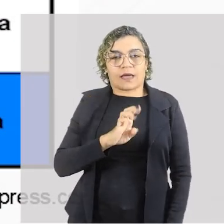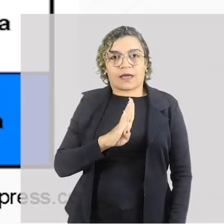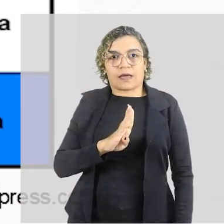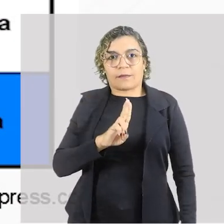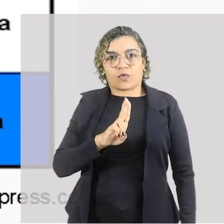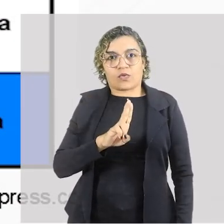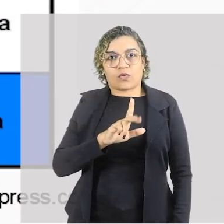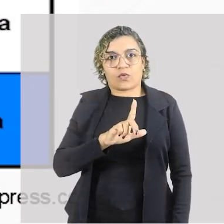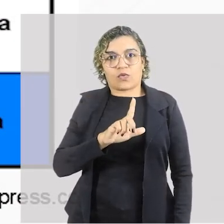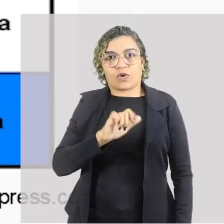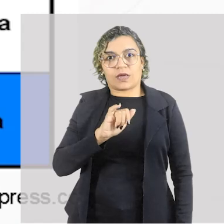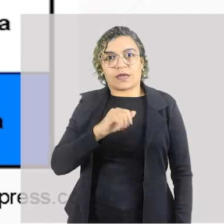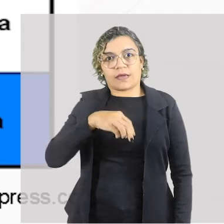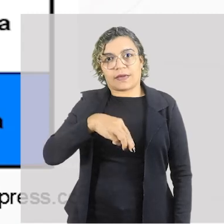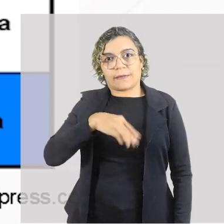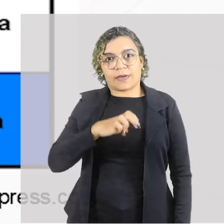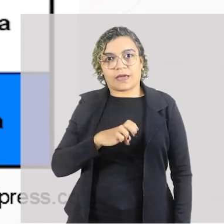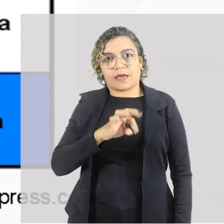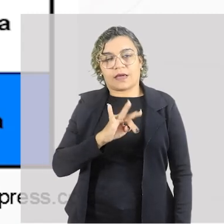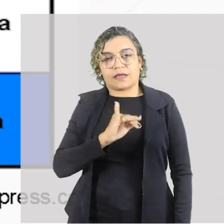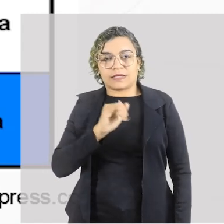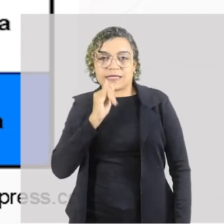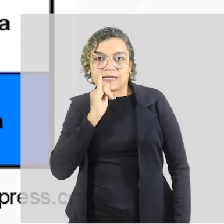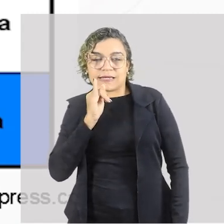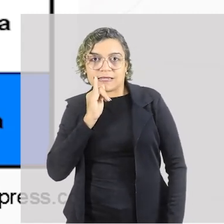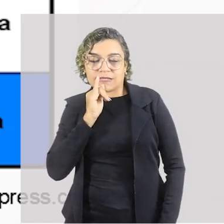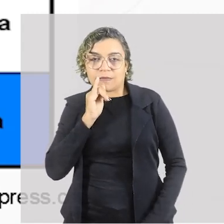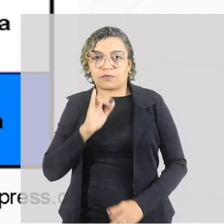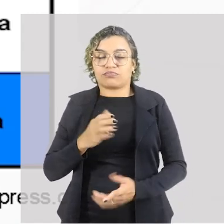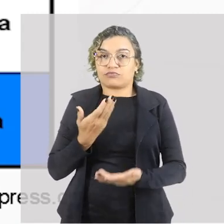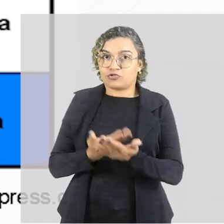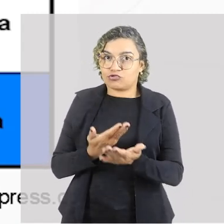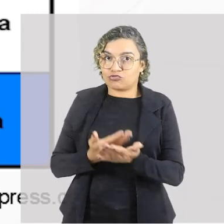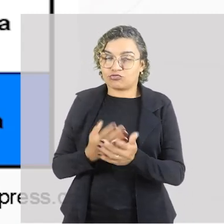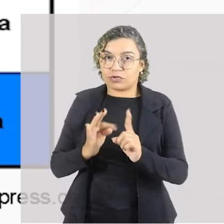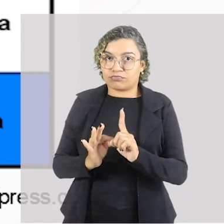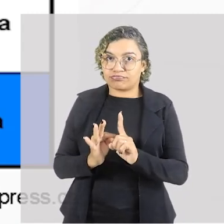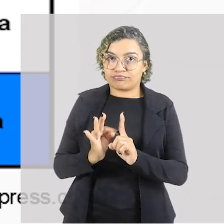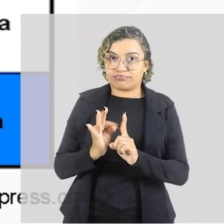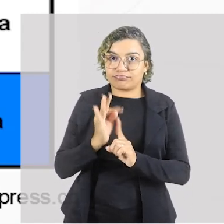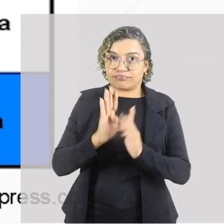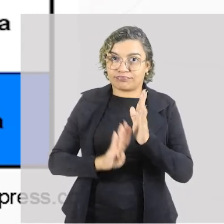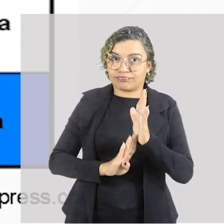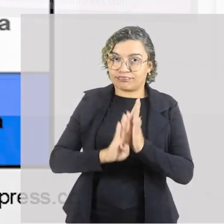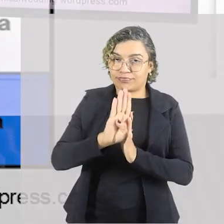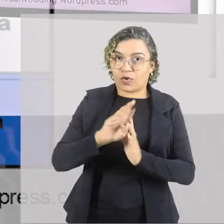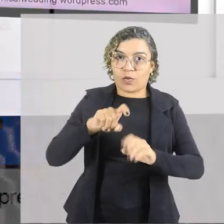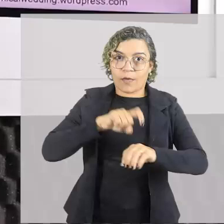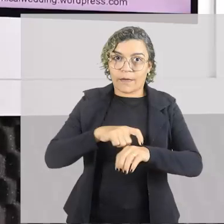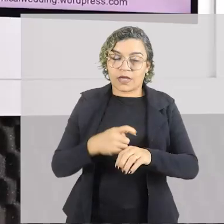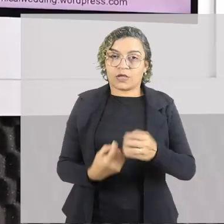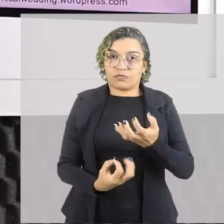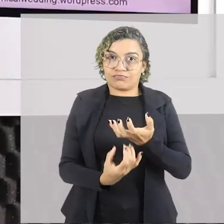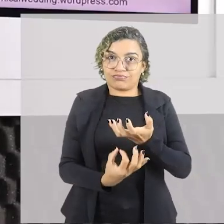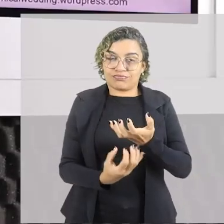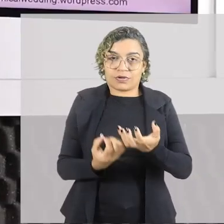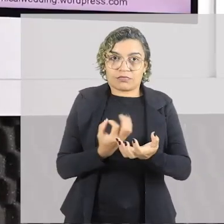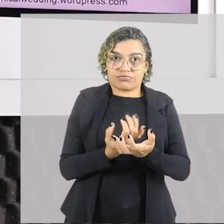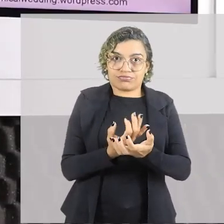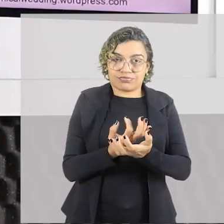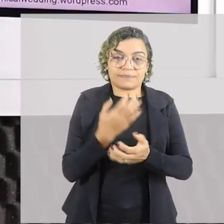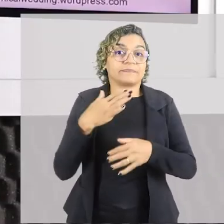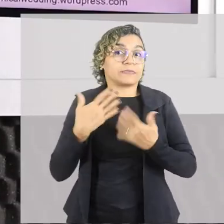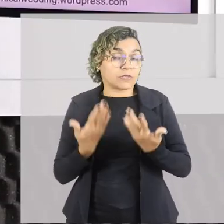Pessoal, a eboliometria estuda a elevação da temperatura de ebulição. Calma. Para ser efeito